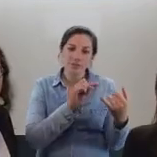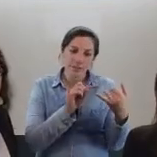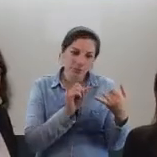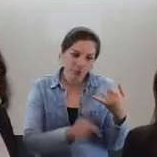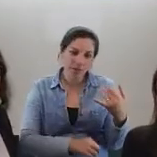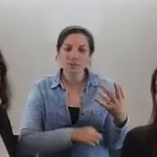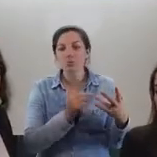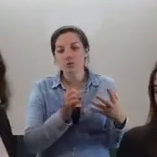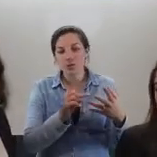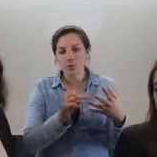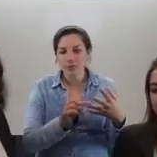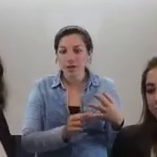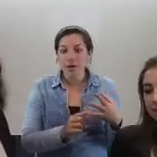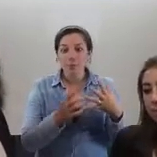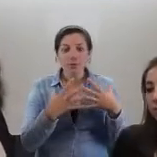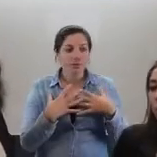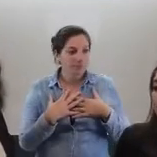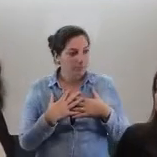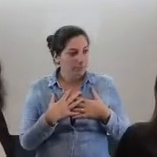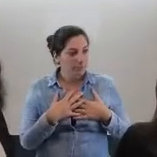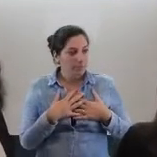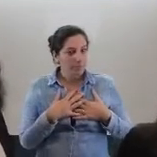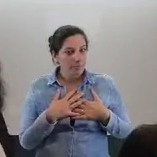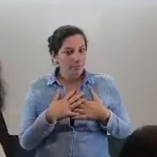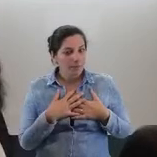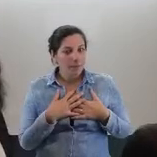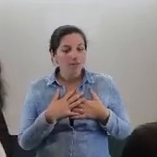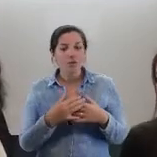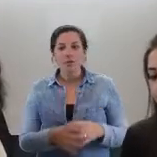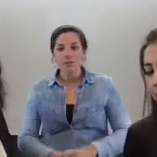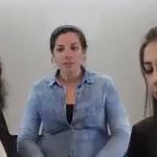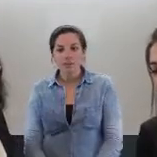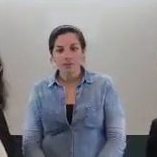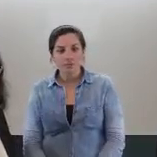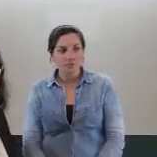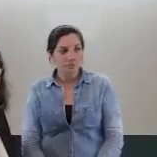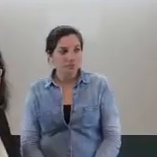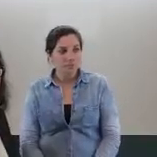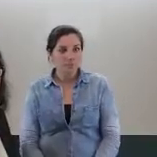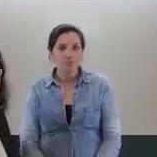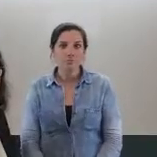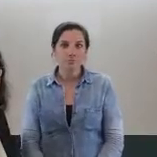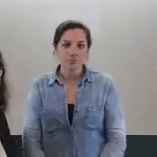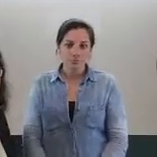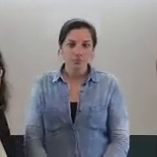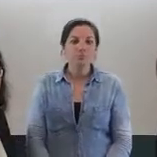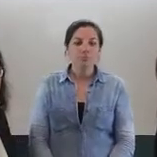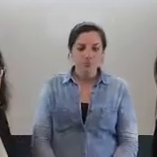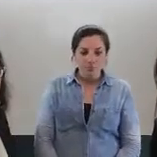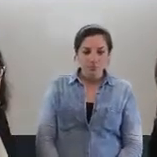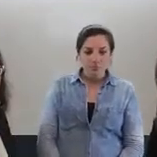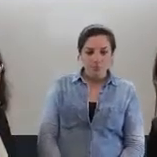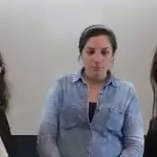que eu podia grifar, que eu podia anotar. Dá pra tu Porque, compartilhar, prof. olha né? que legal. Dá pra tu marcar um amigo, né? Já